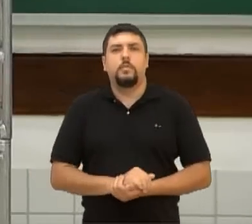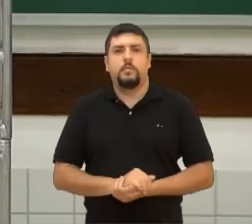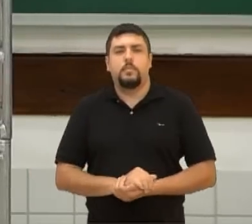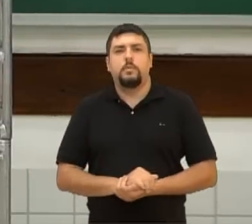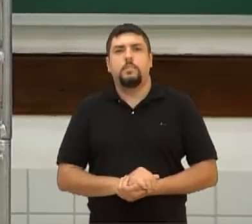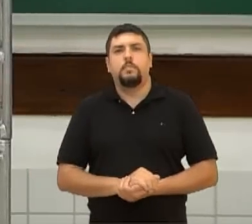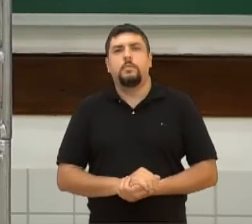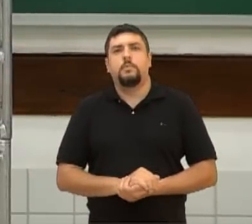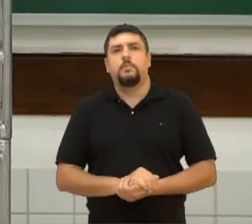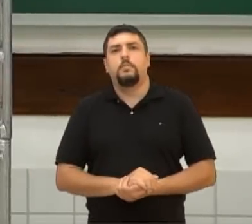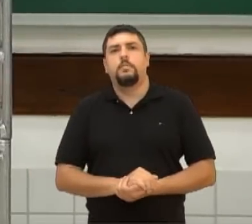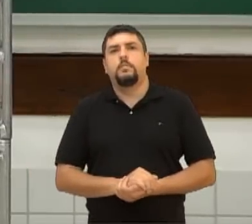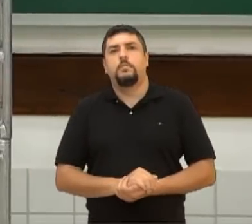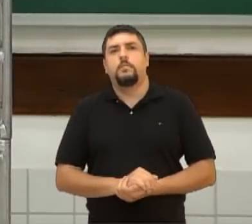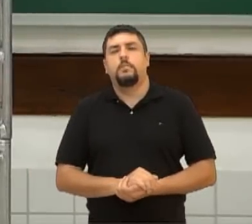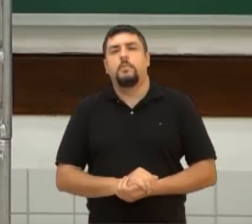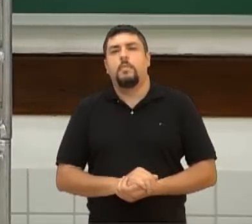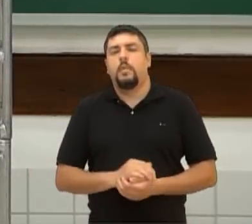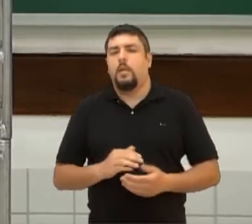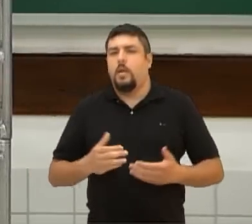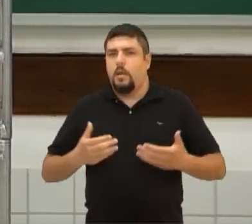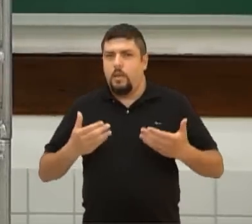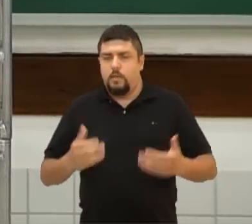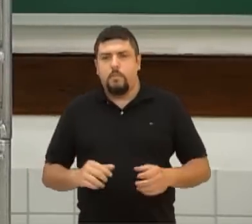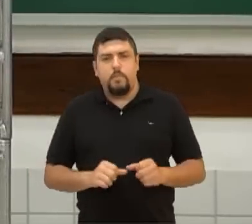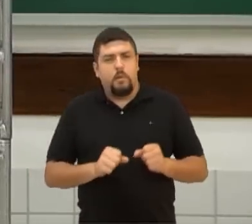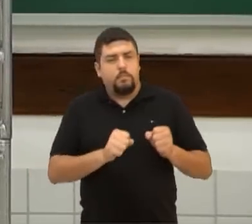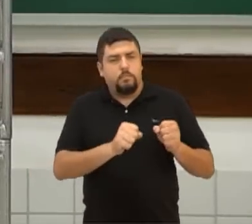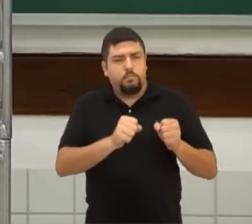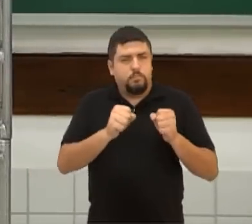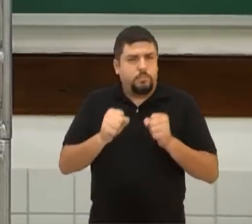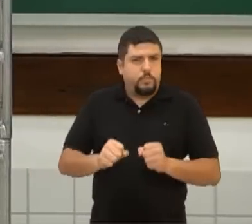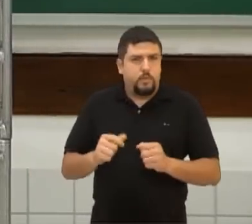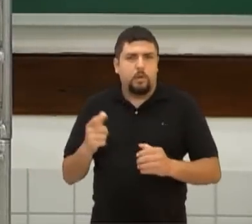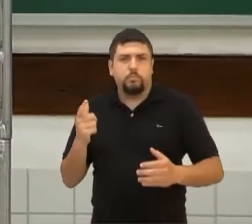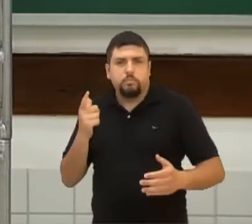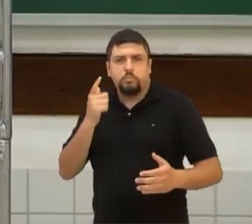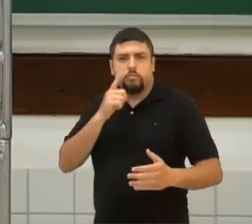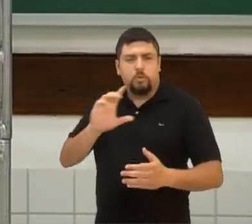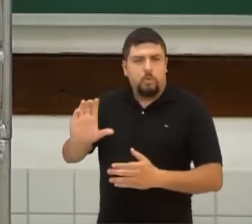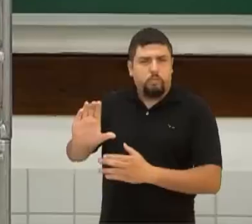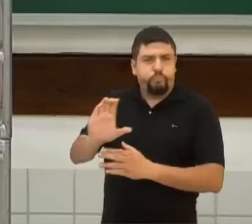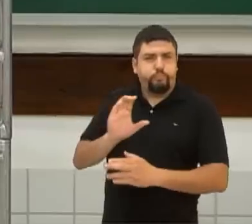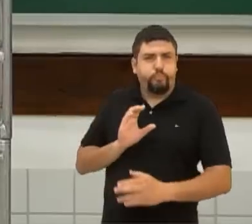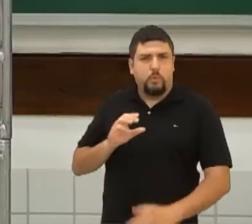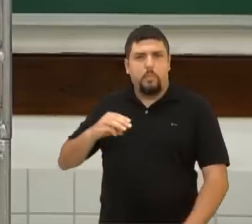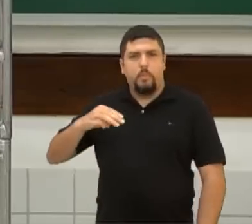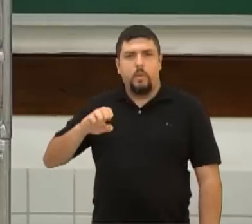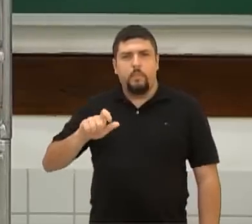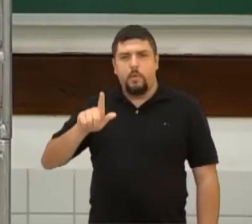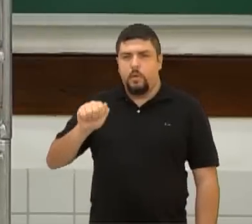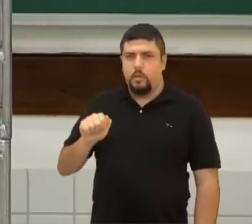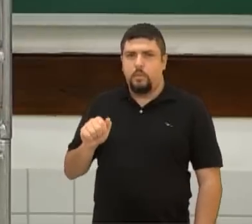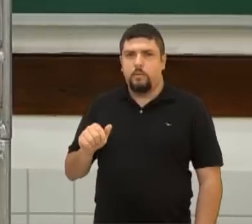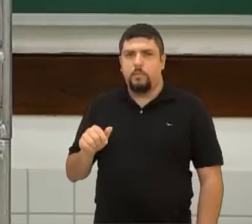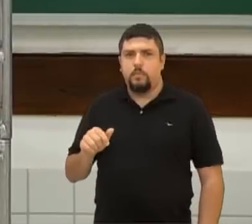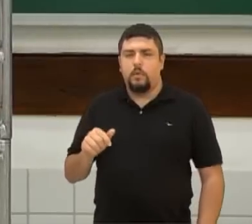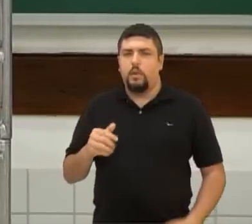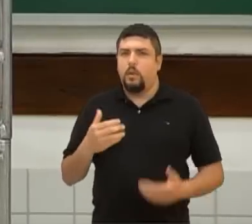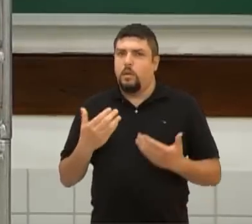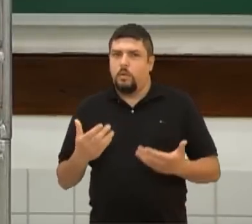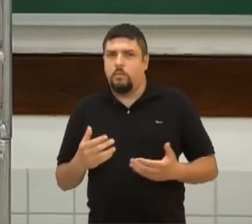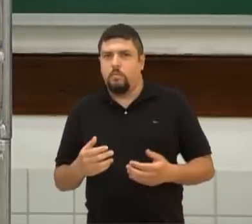Ah, gente, então, probabilidade de ganhar na Mega Sena. Bom, a gente vai calcular a probabilidade de